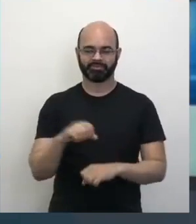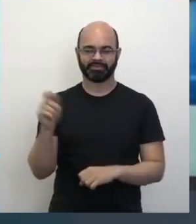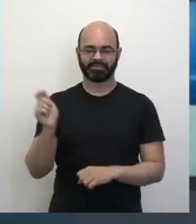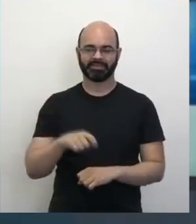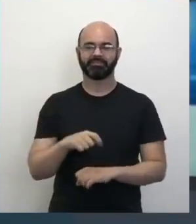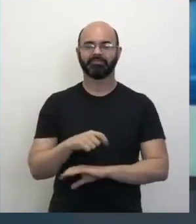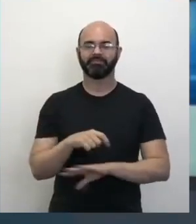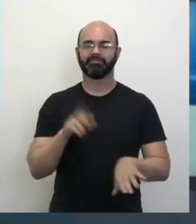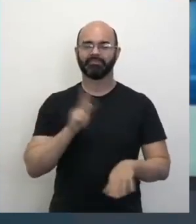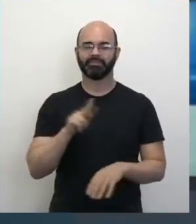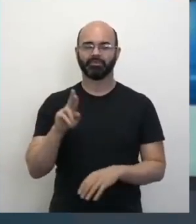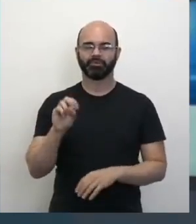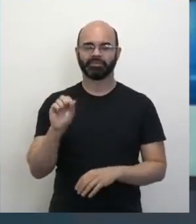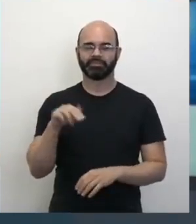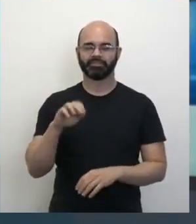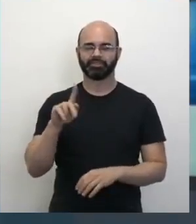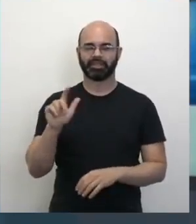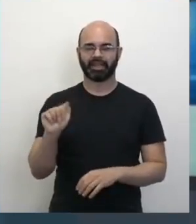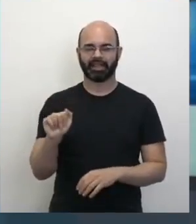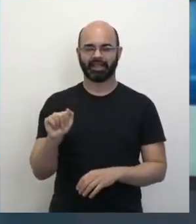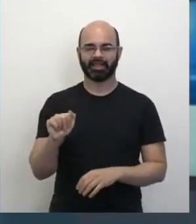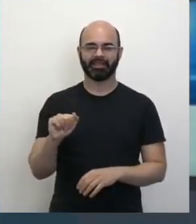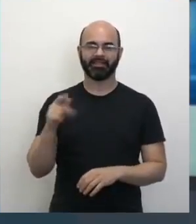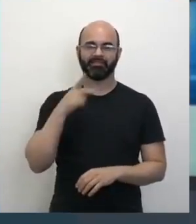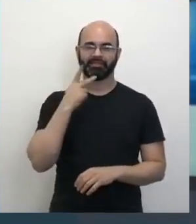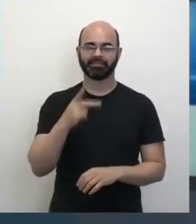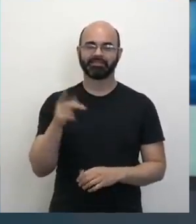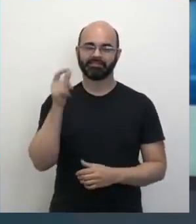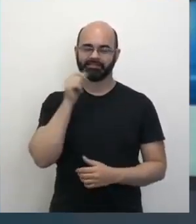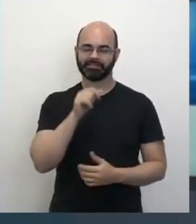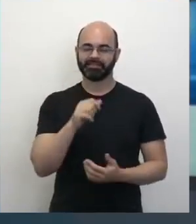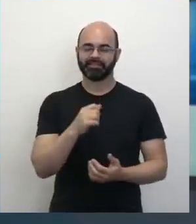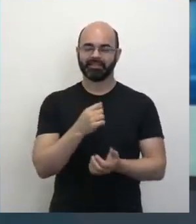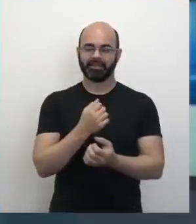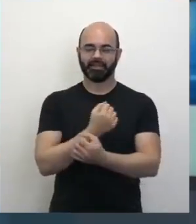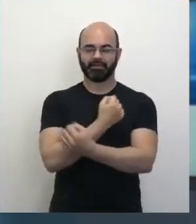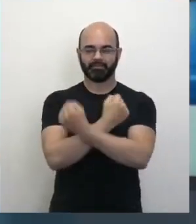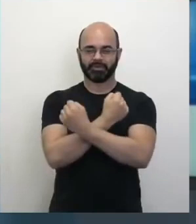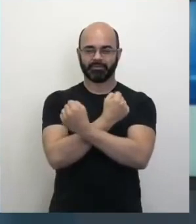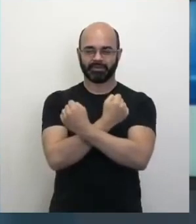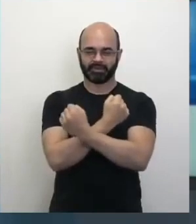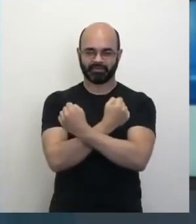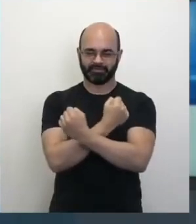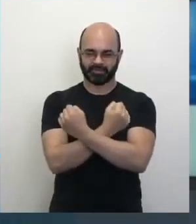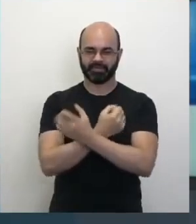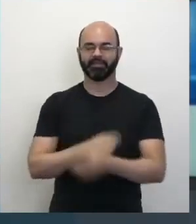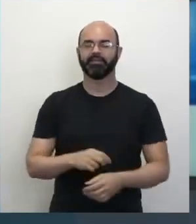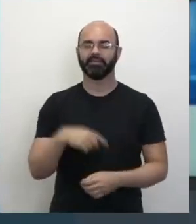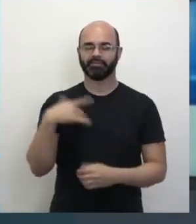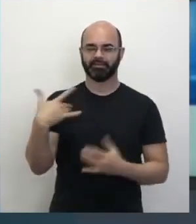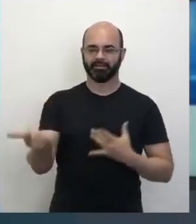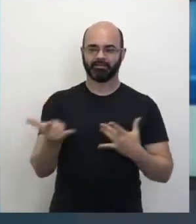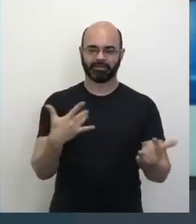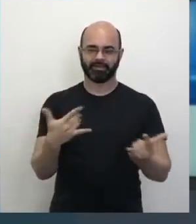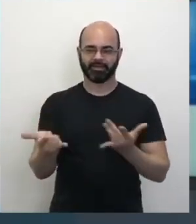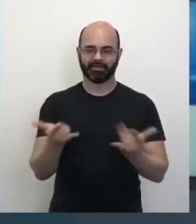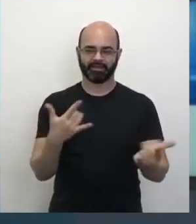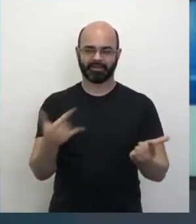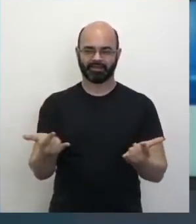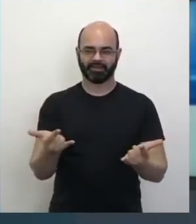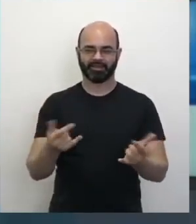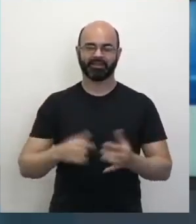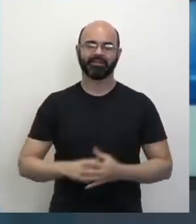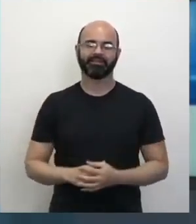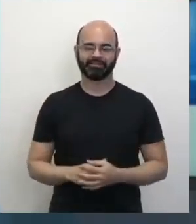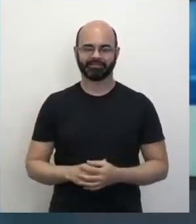professora Rosângela passa a resposta das alunas, que é Mulher Maravilha, Homem-Aranha. Então, esses são os